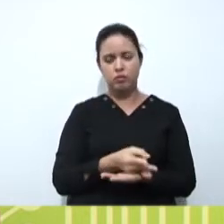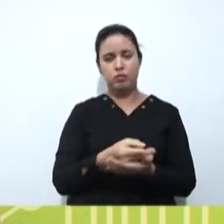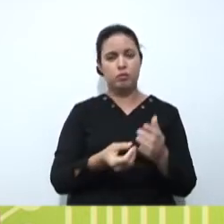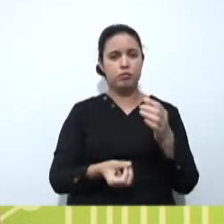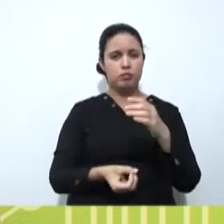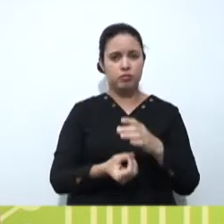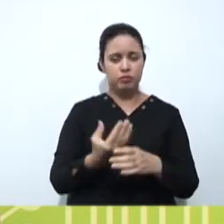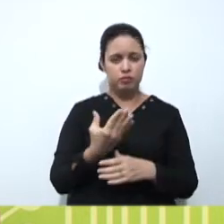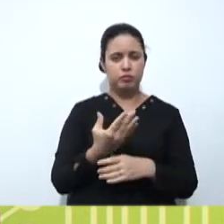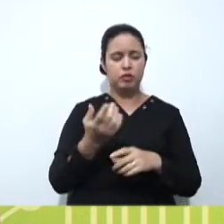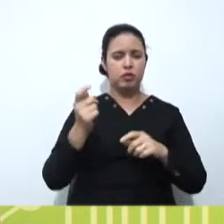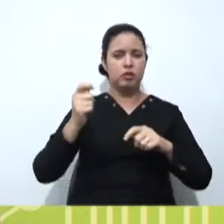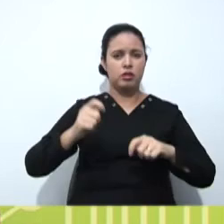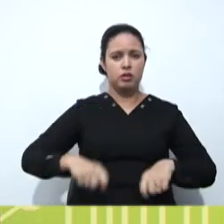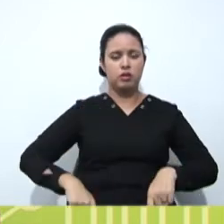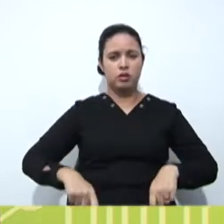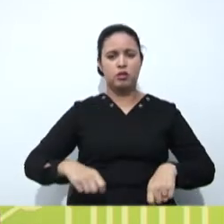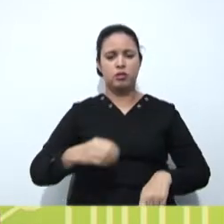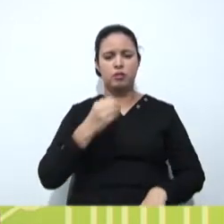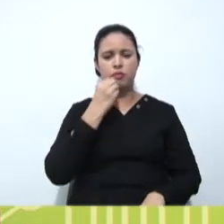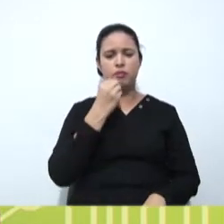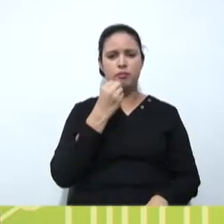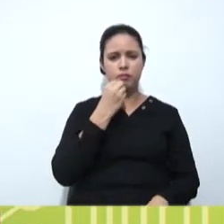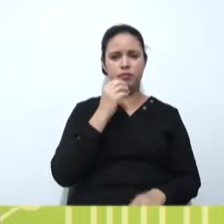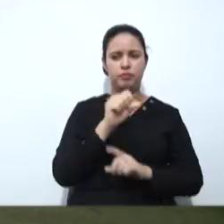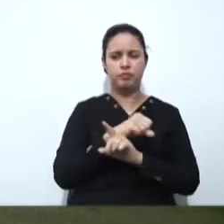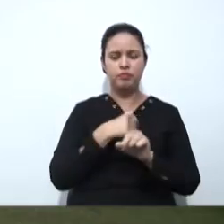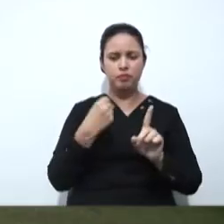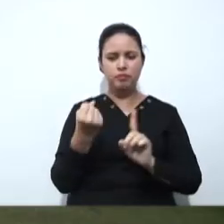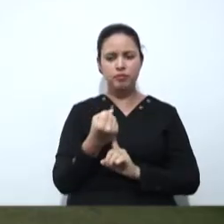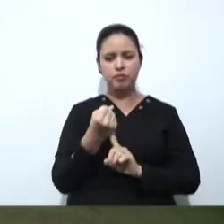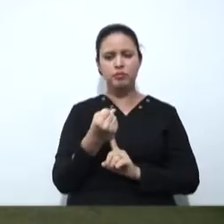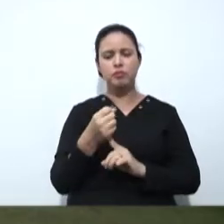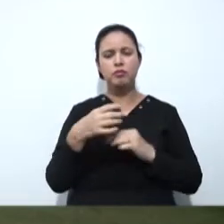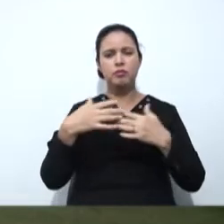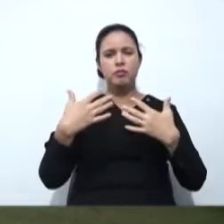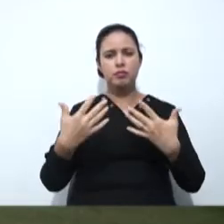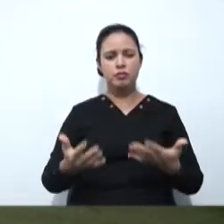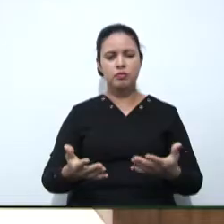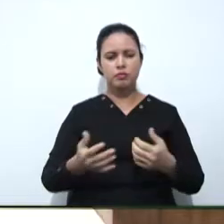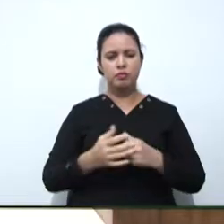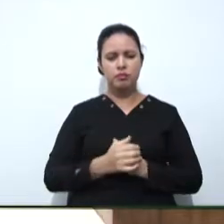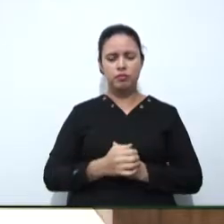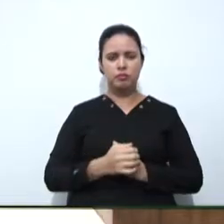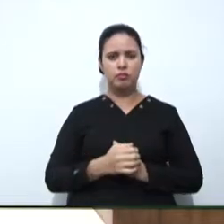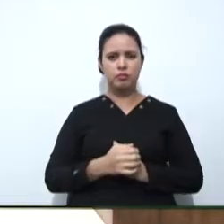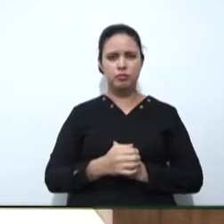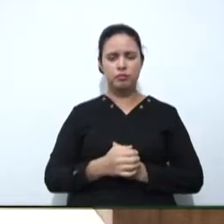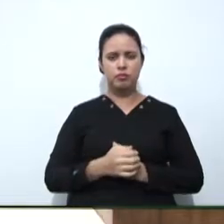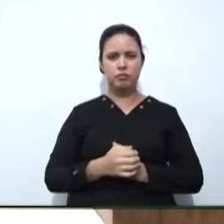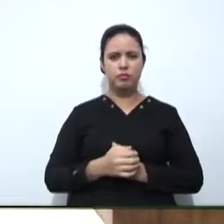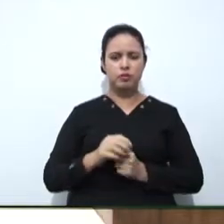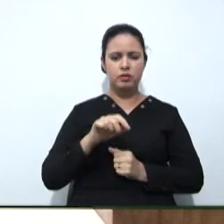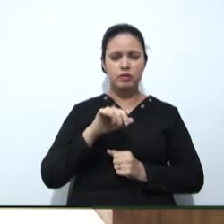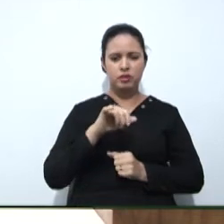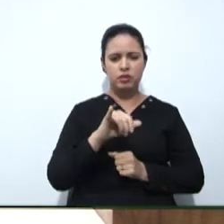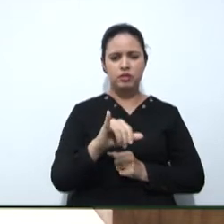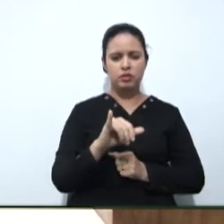produz aí, ou pode produzir bastante benefício social. Professora Leide, se uma cooperativa